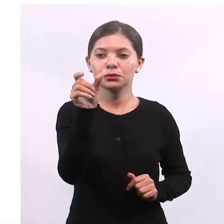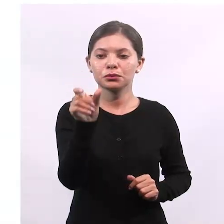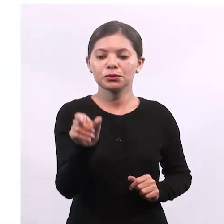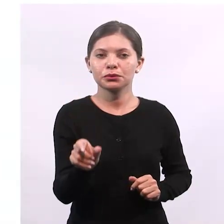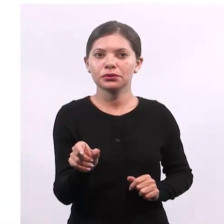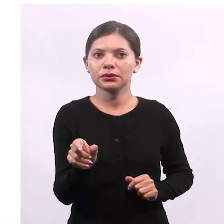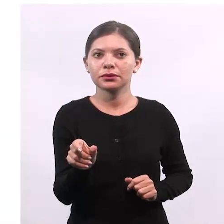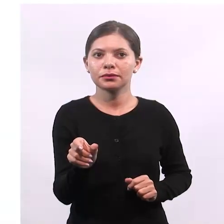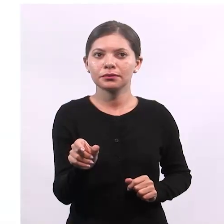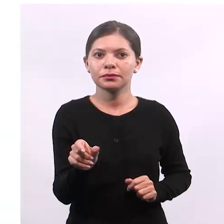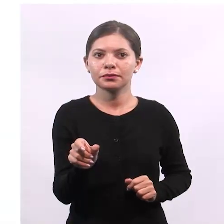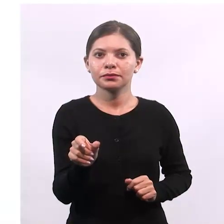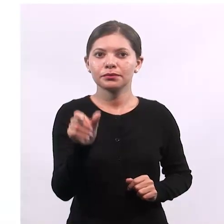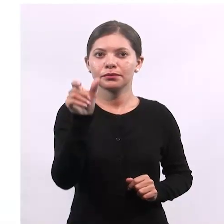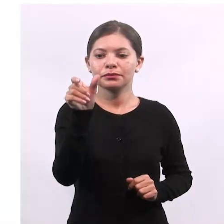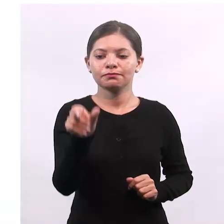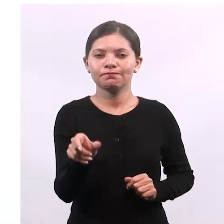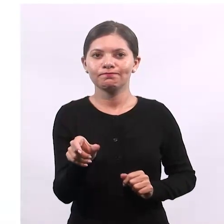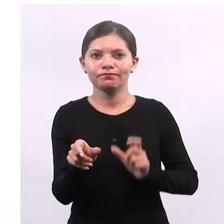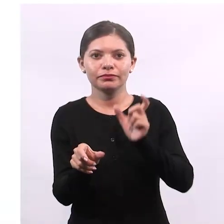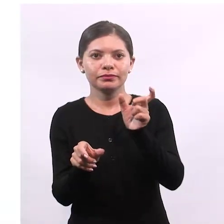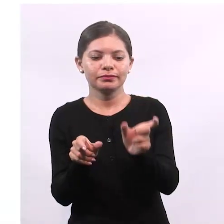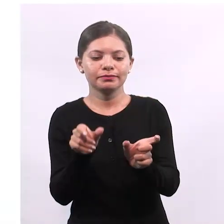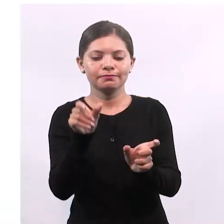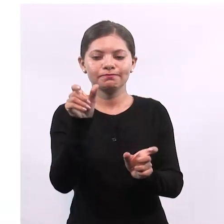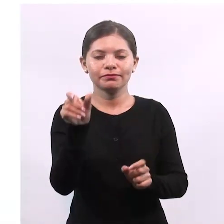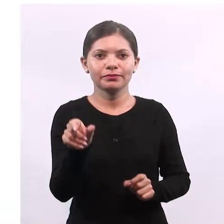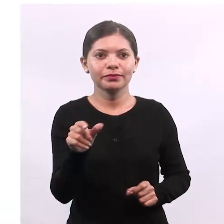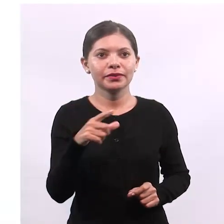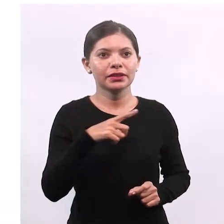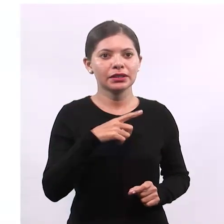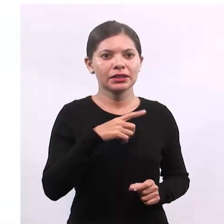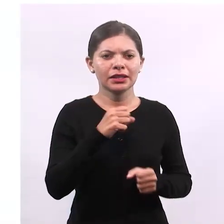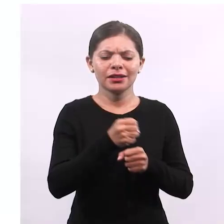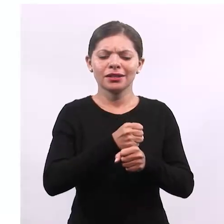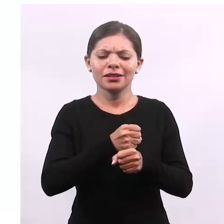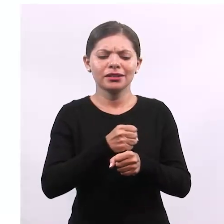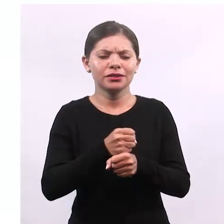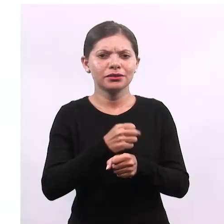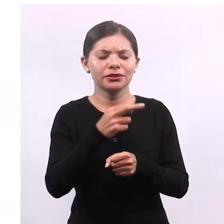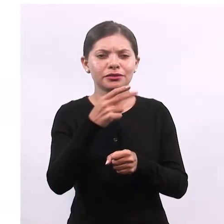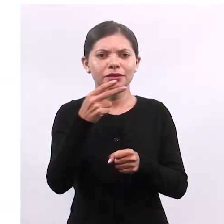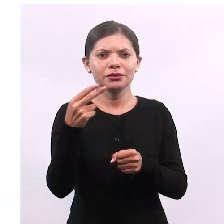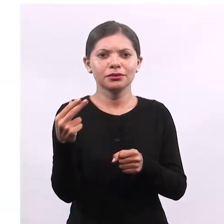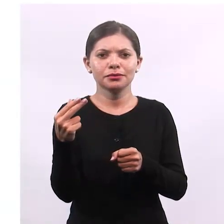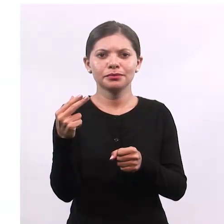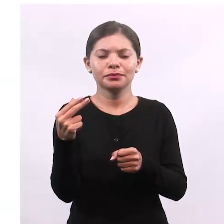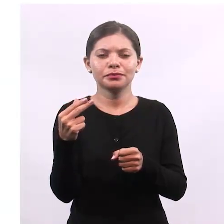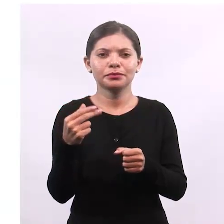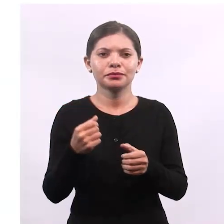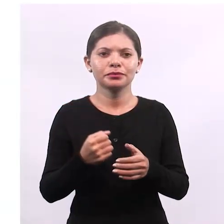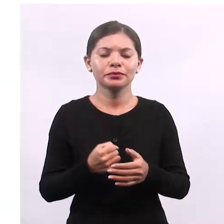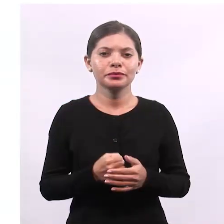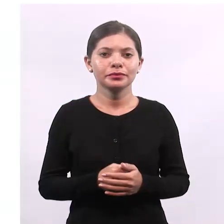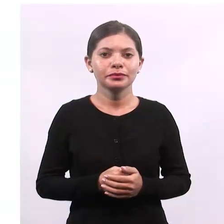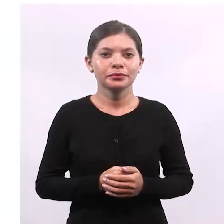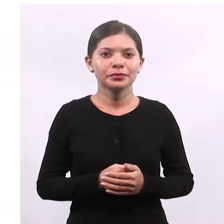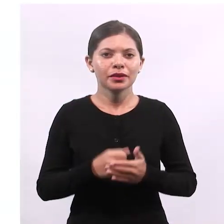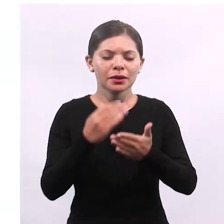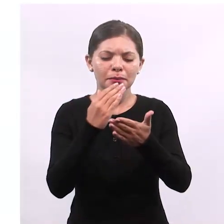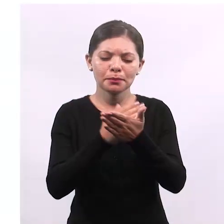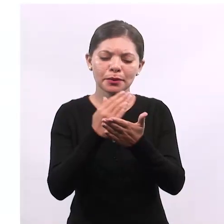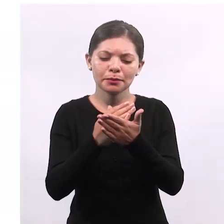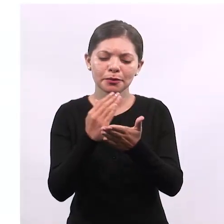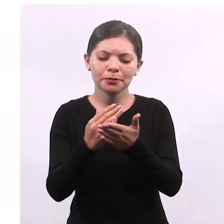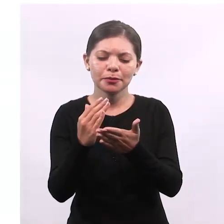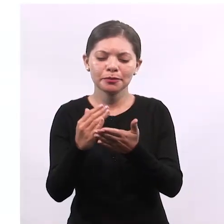barra Então essa barra representa 100% então eu tenho 2018 2019 2020 2021/2022